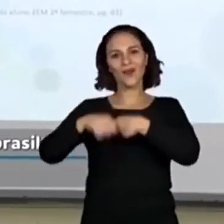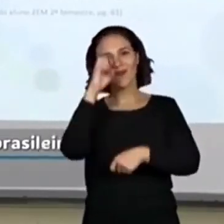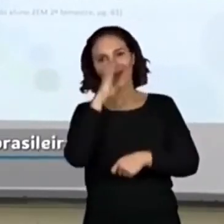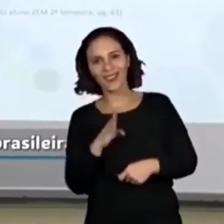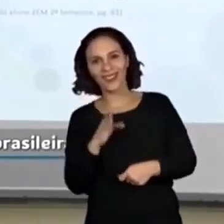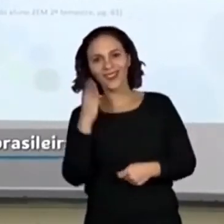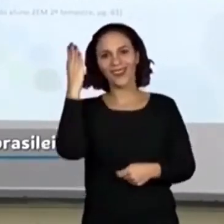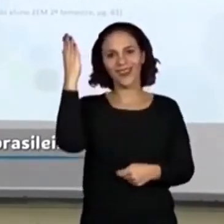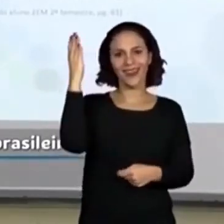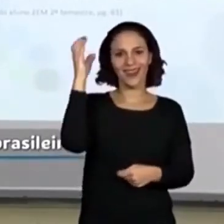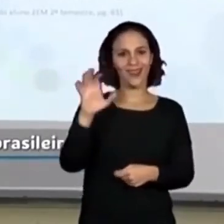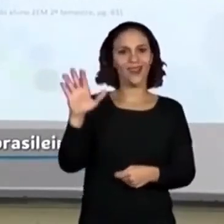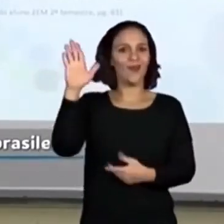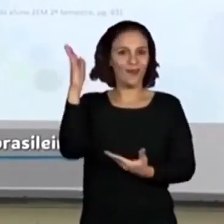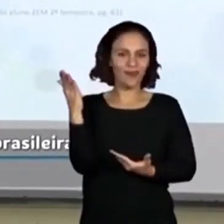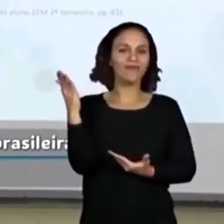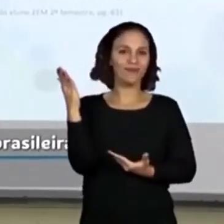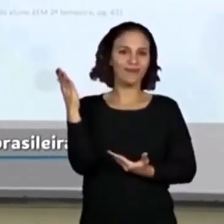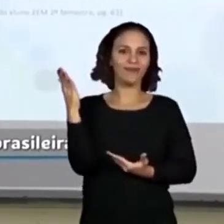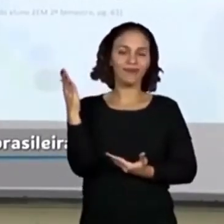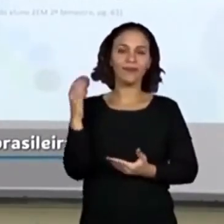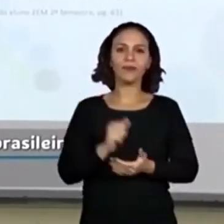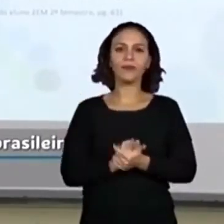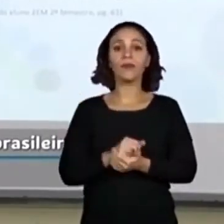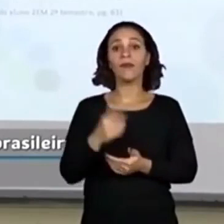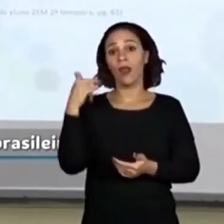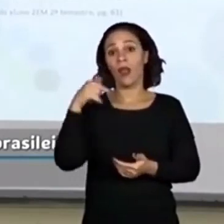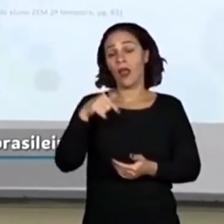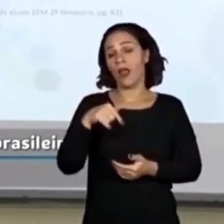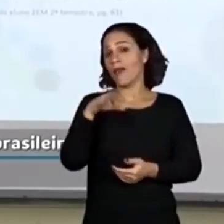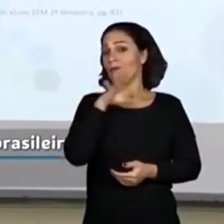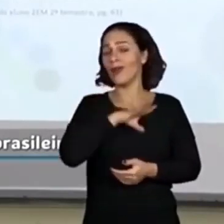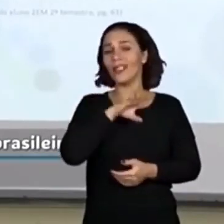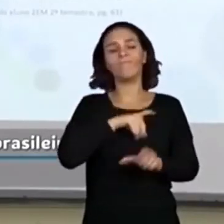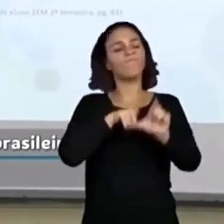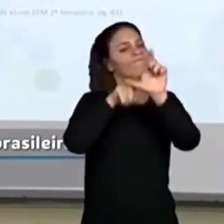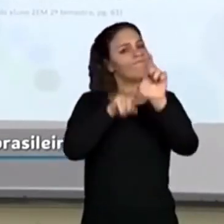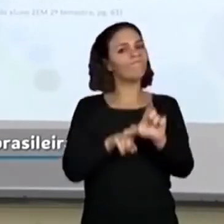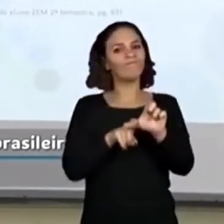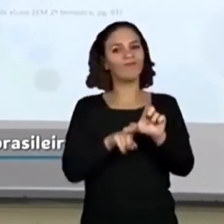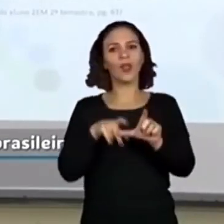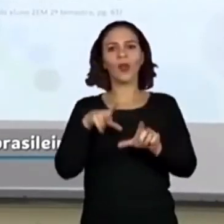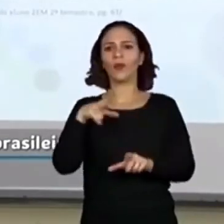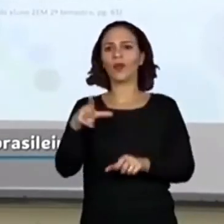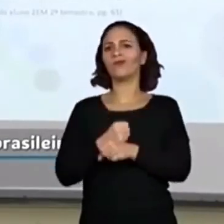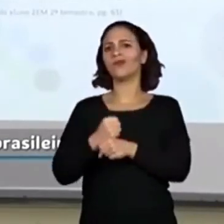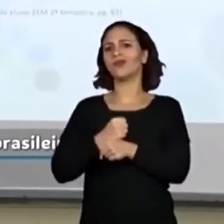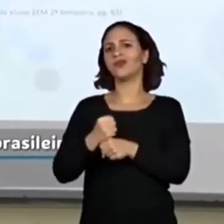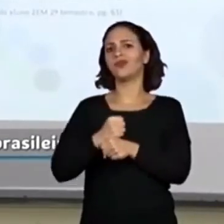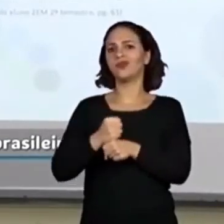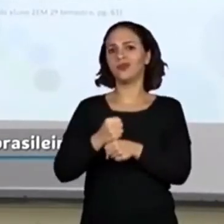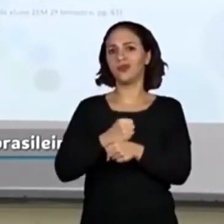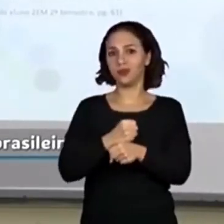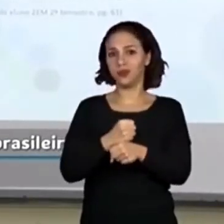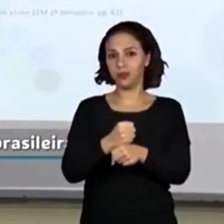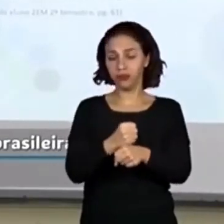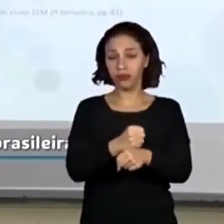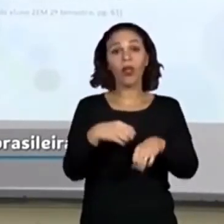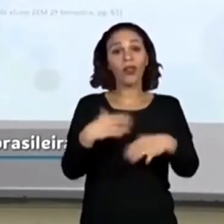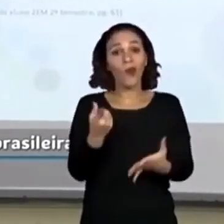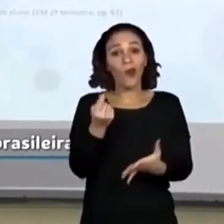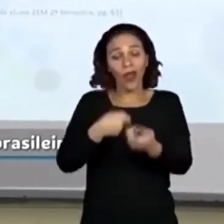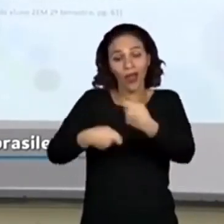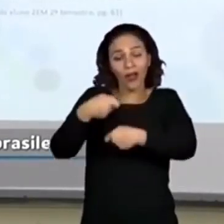Brasil era um país que era dependente de Portugal, ficou dependente por um bom tempo, e a economia